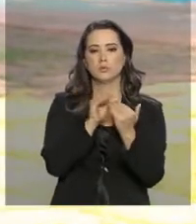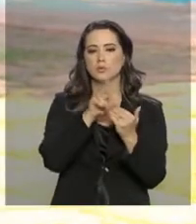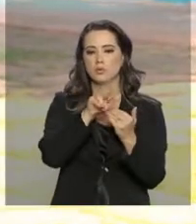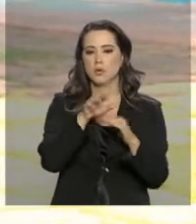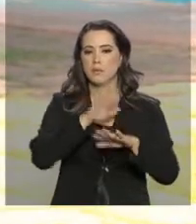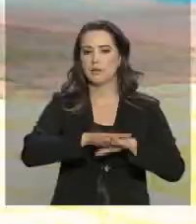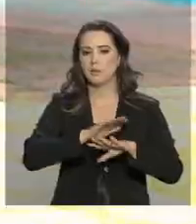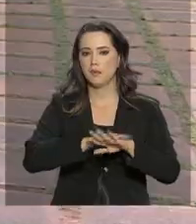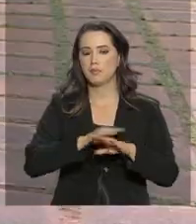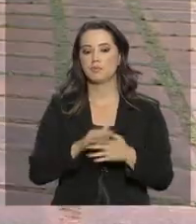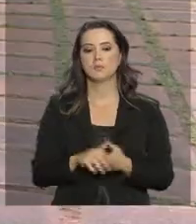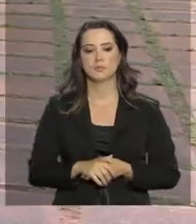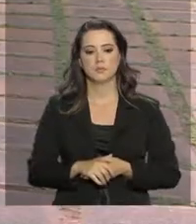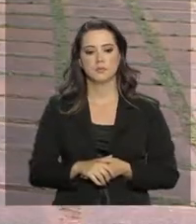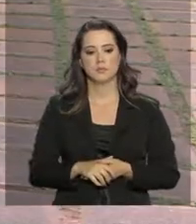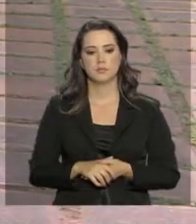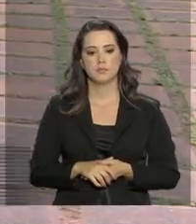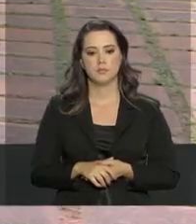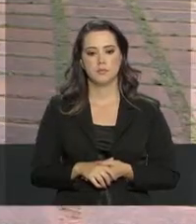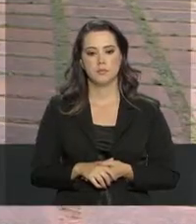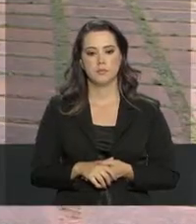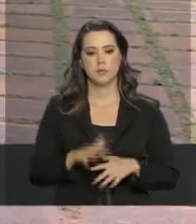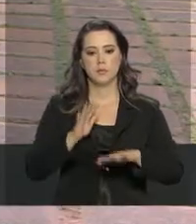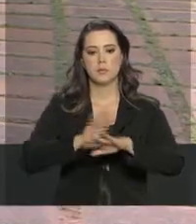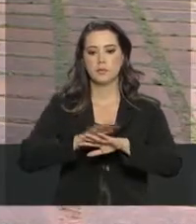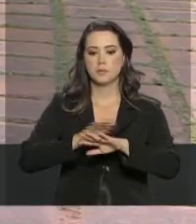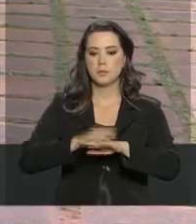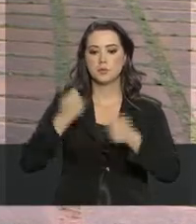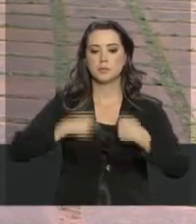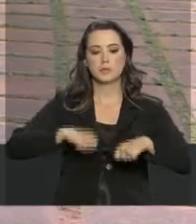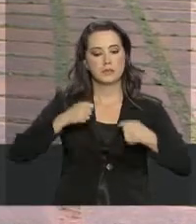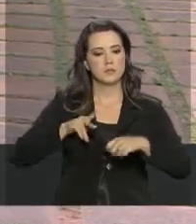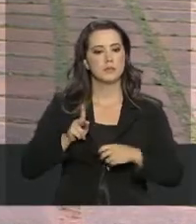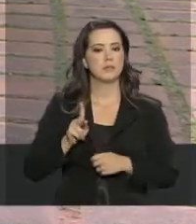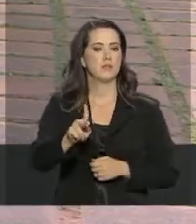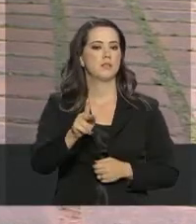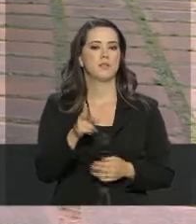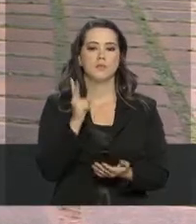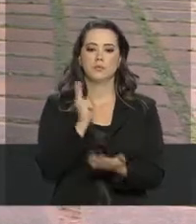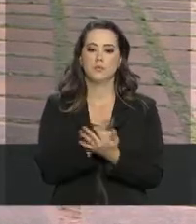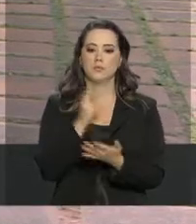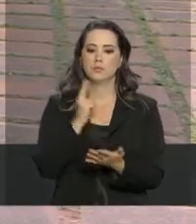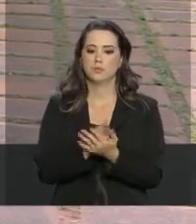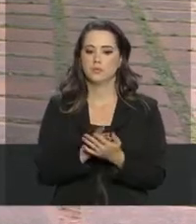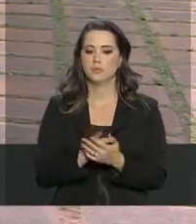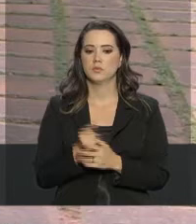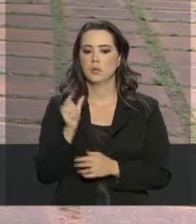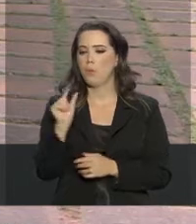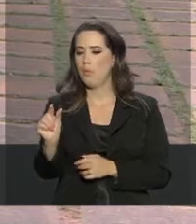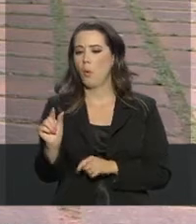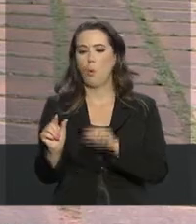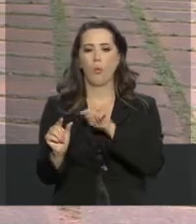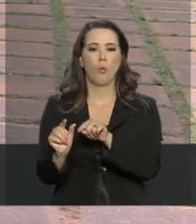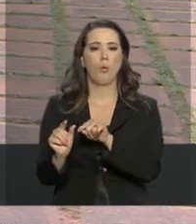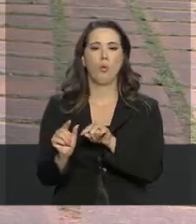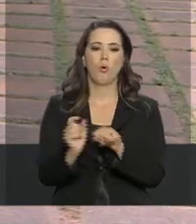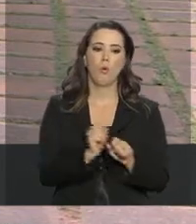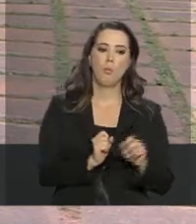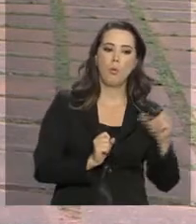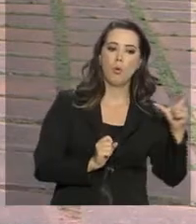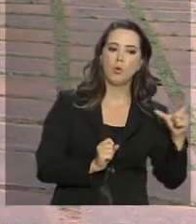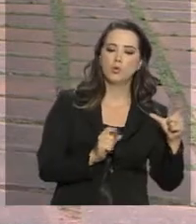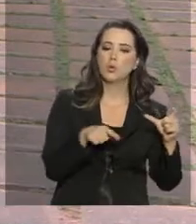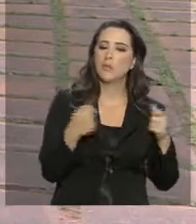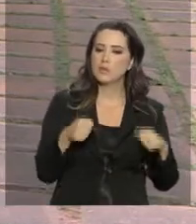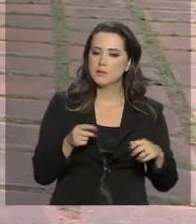como a matemática a matemática é a coisa que todo mundo vai precisar mesmo que seja para mim uma coisa bem pequena a gente vai precisar